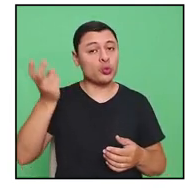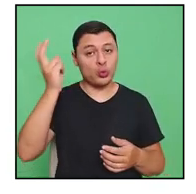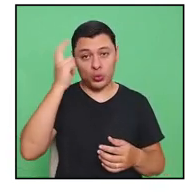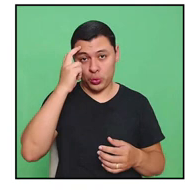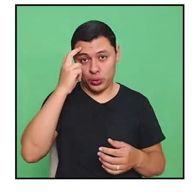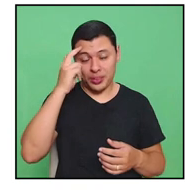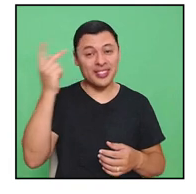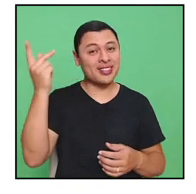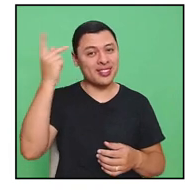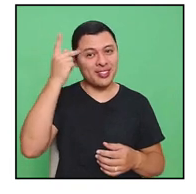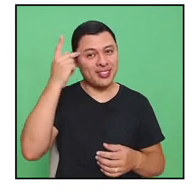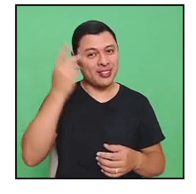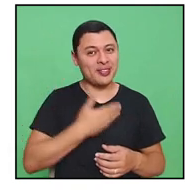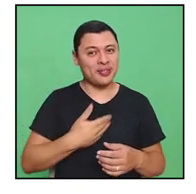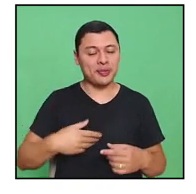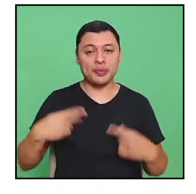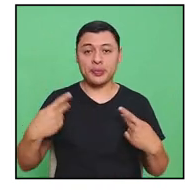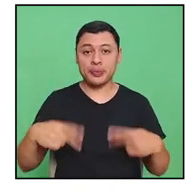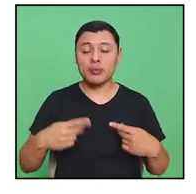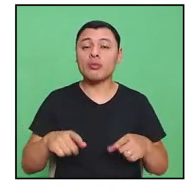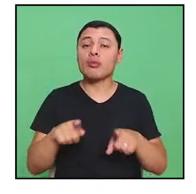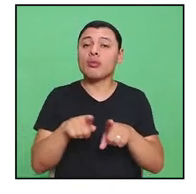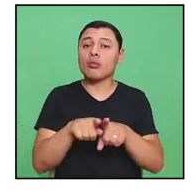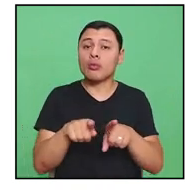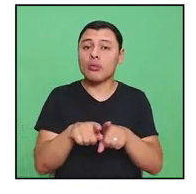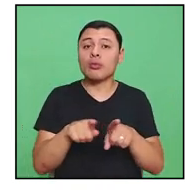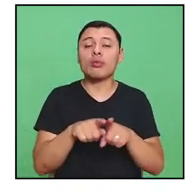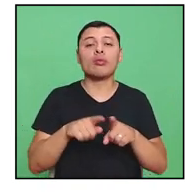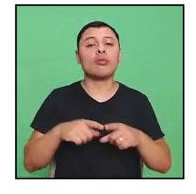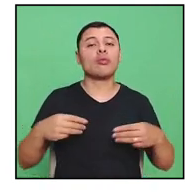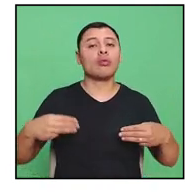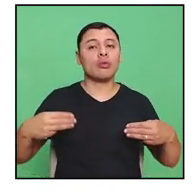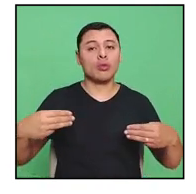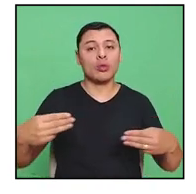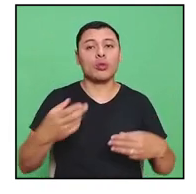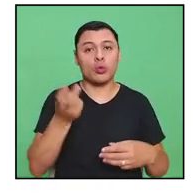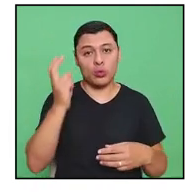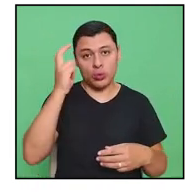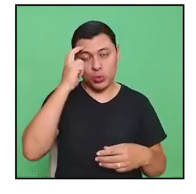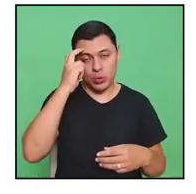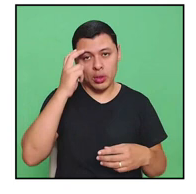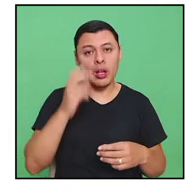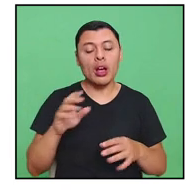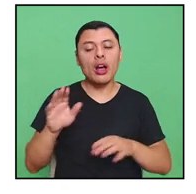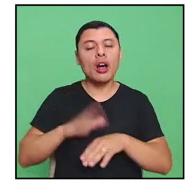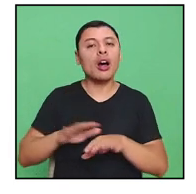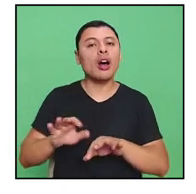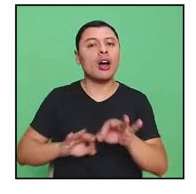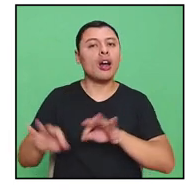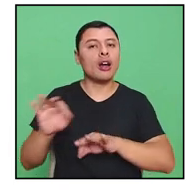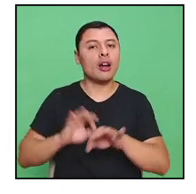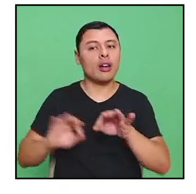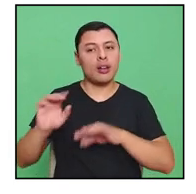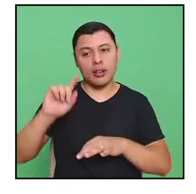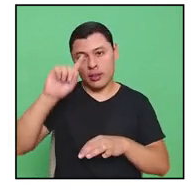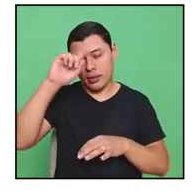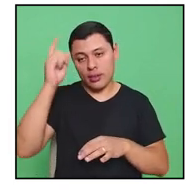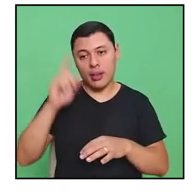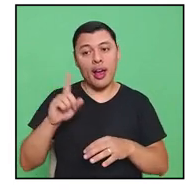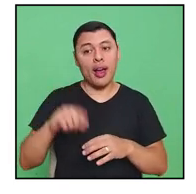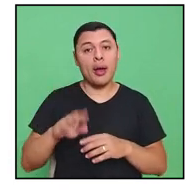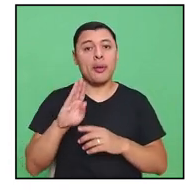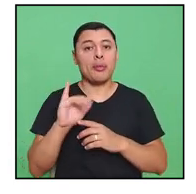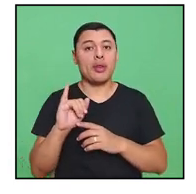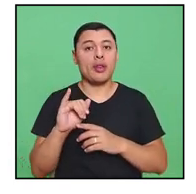do Governo do Estado de São Paulo, e por meio da Secretaria de Cultura e Economia Criativa, com idealização e organização de PI Projetos e